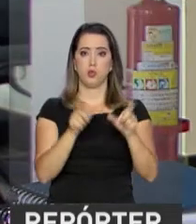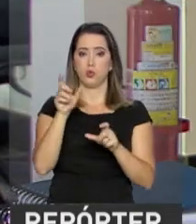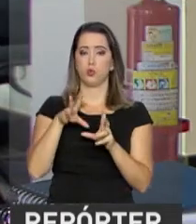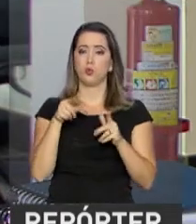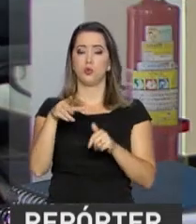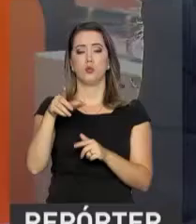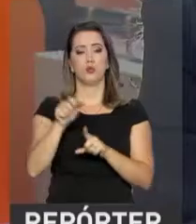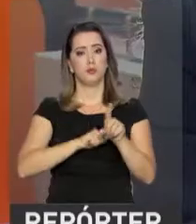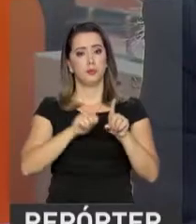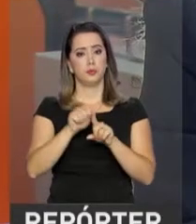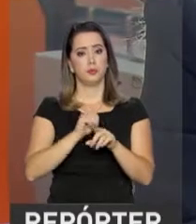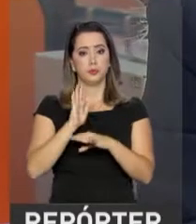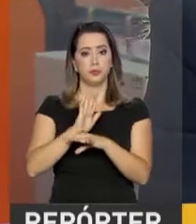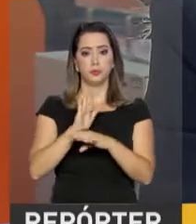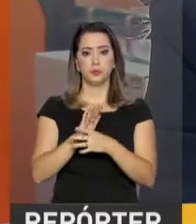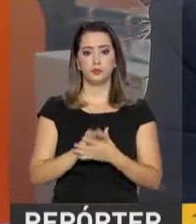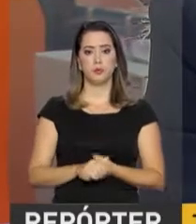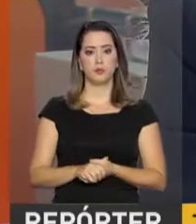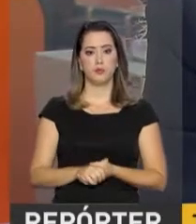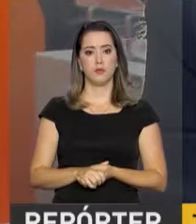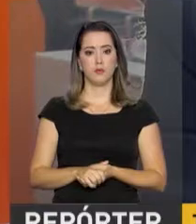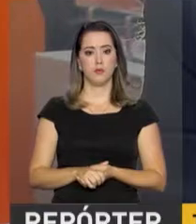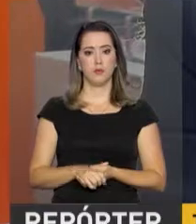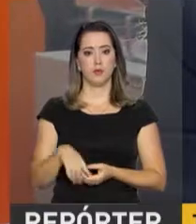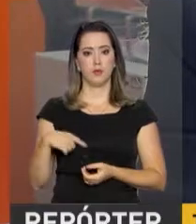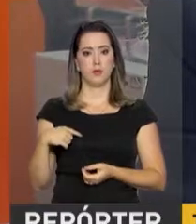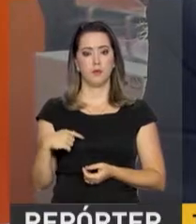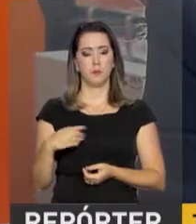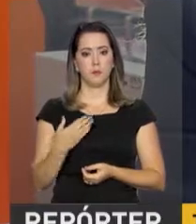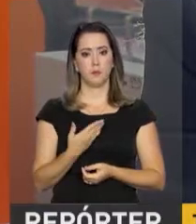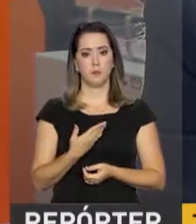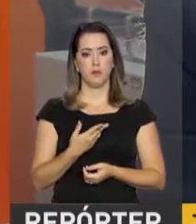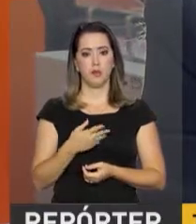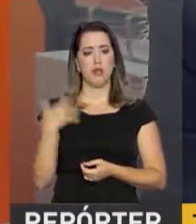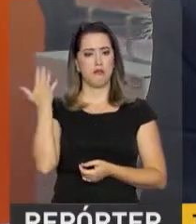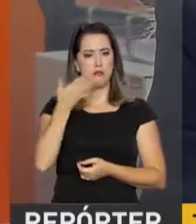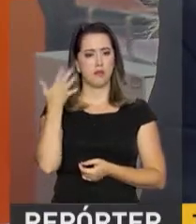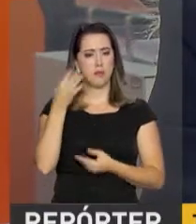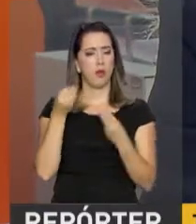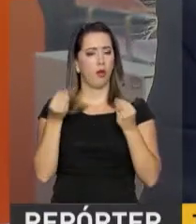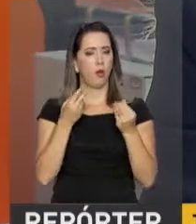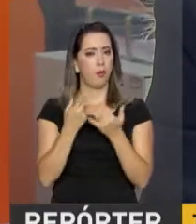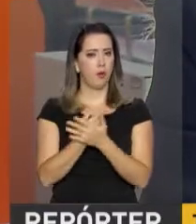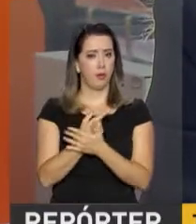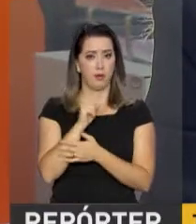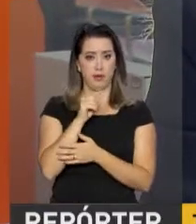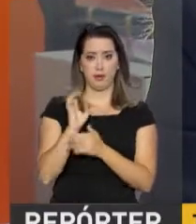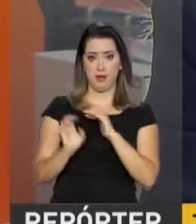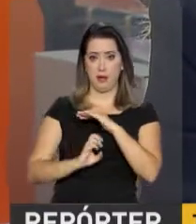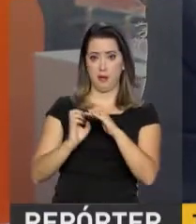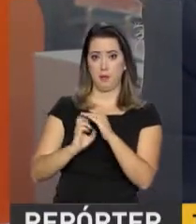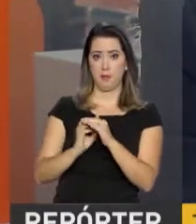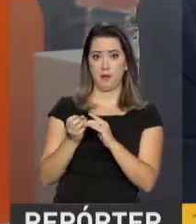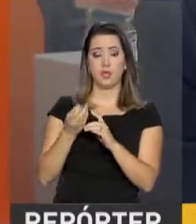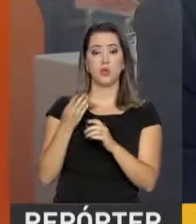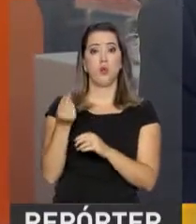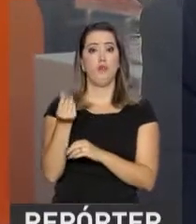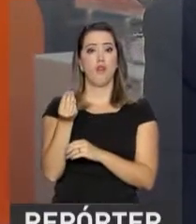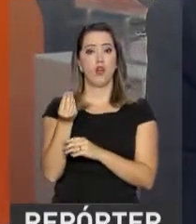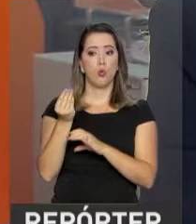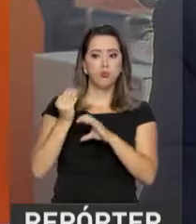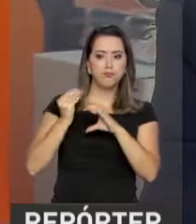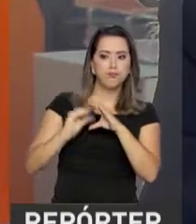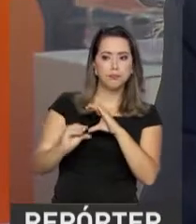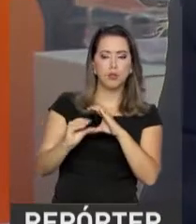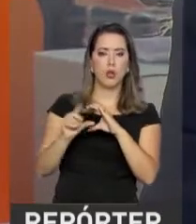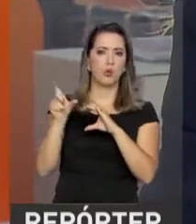o benefício gente coloca é no cartão o valor total que o funcionário forte tem